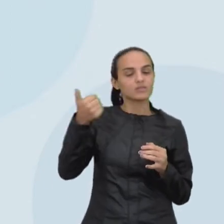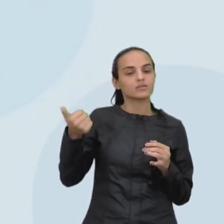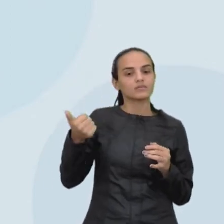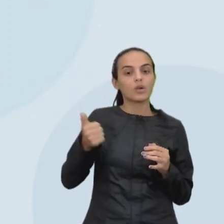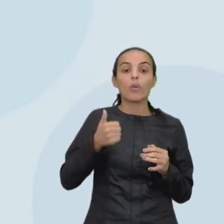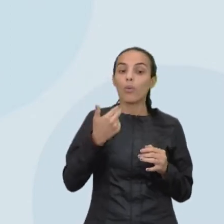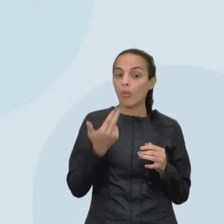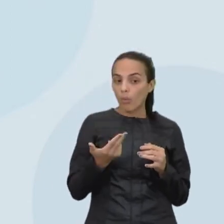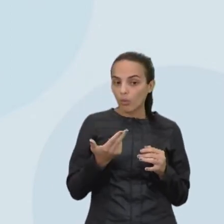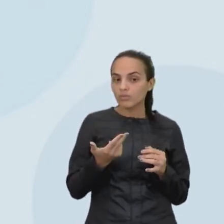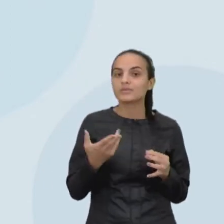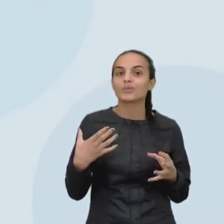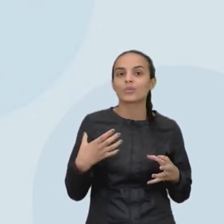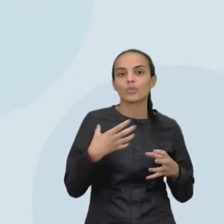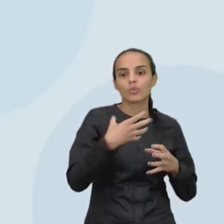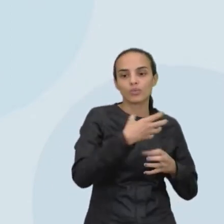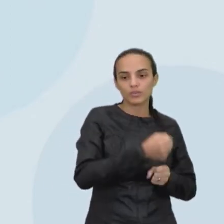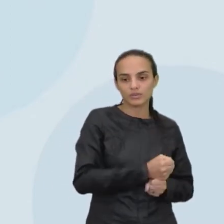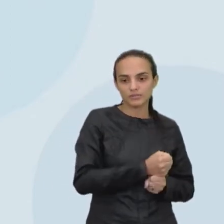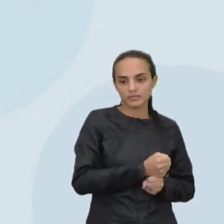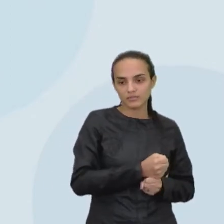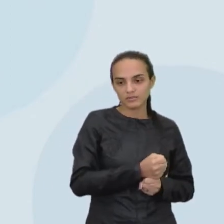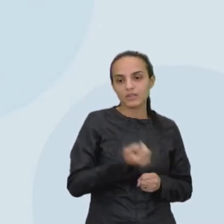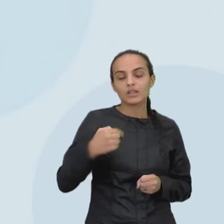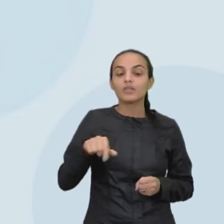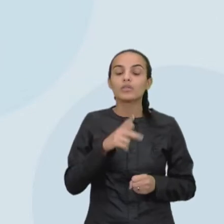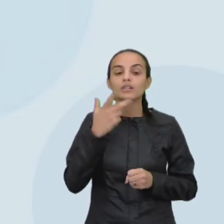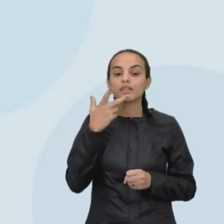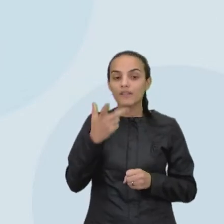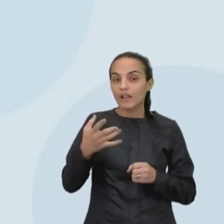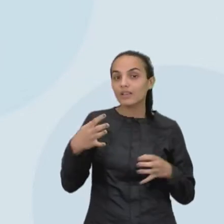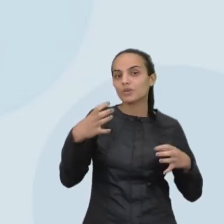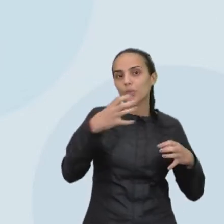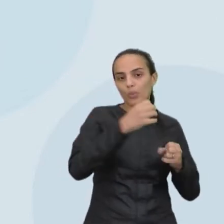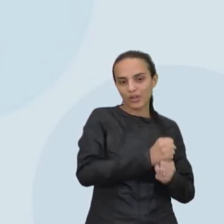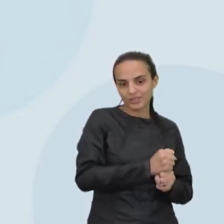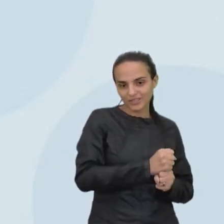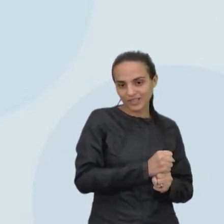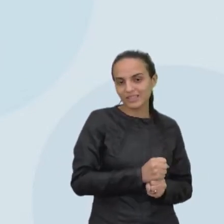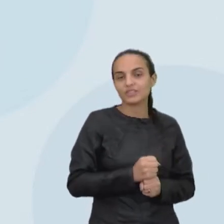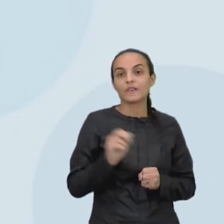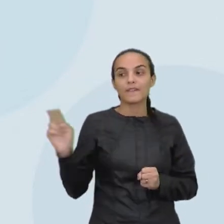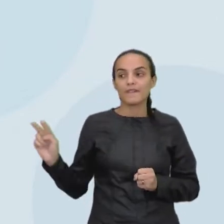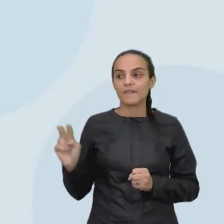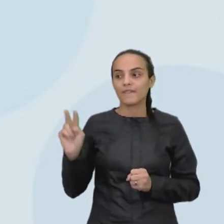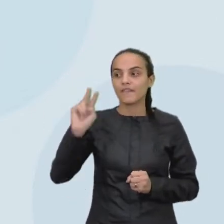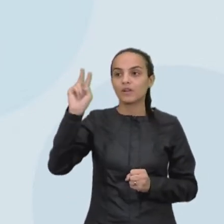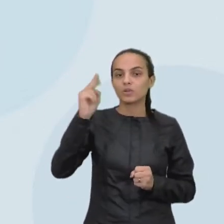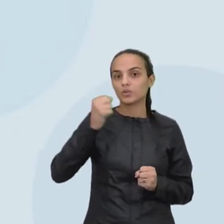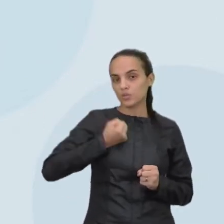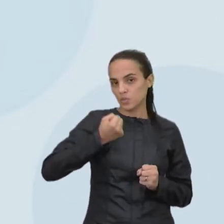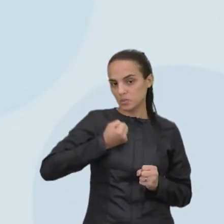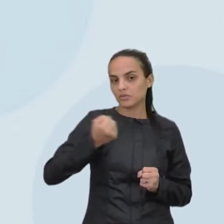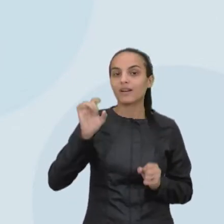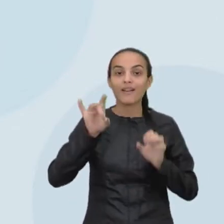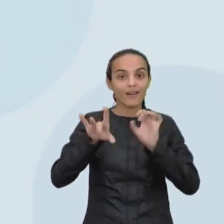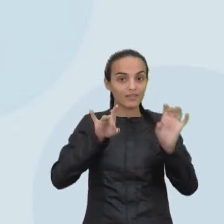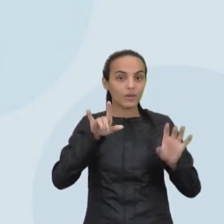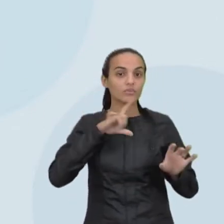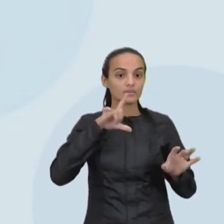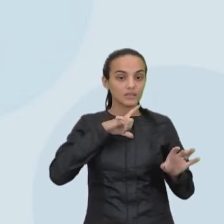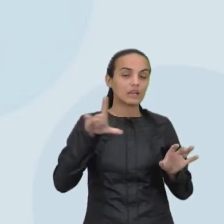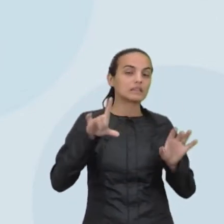tá? Ou quantitativas. E a gente está falando de quê? De quantidade, estamos falando de valores numéricos. Cada uma delas tem assim